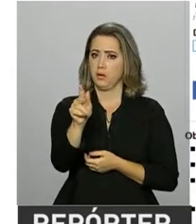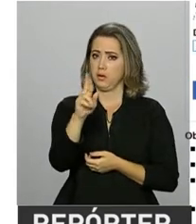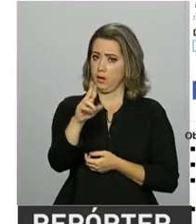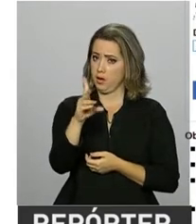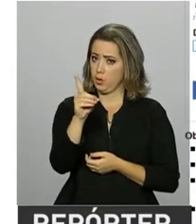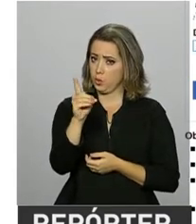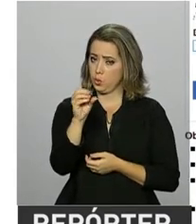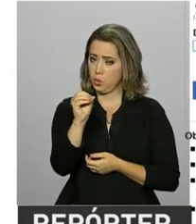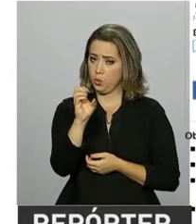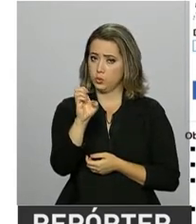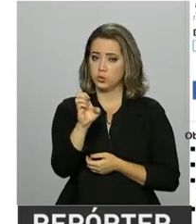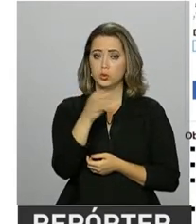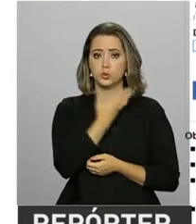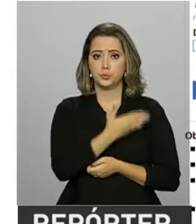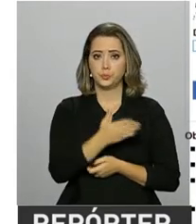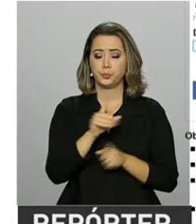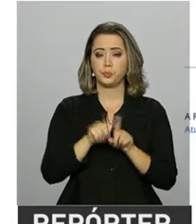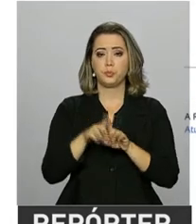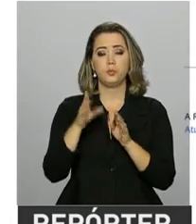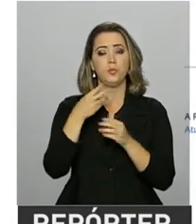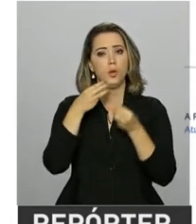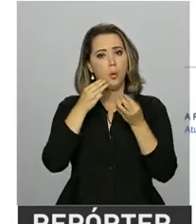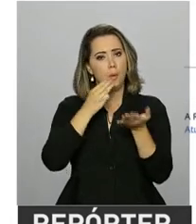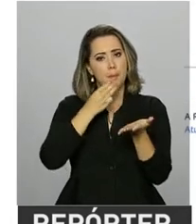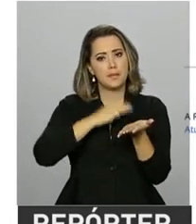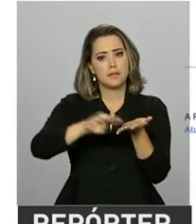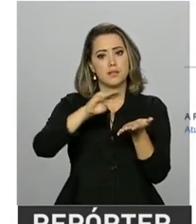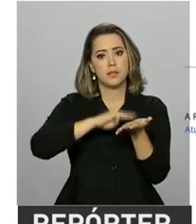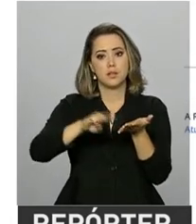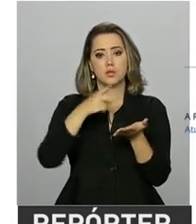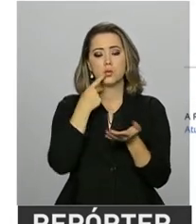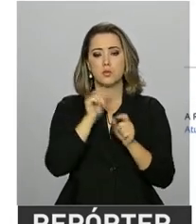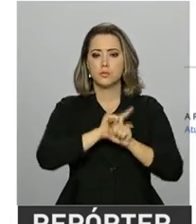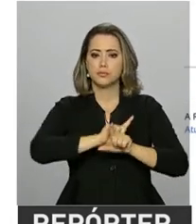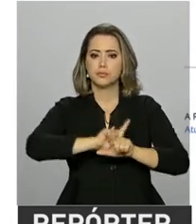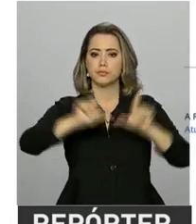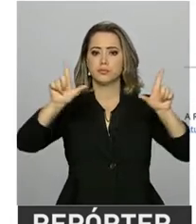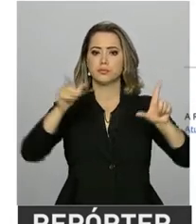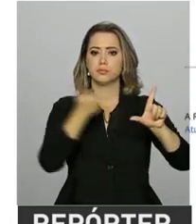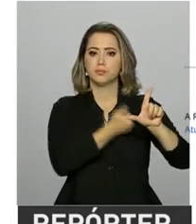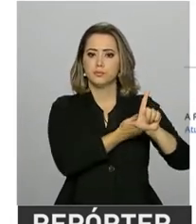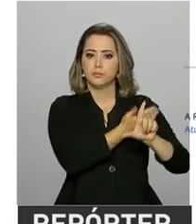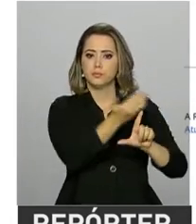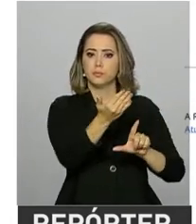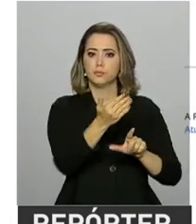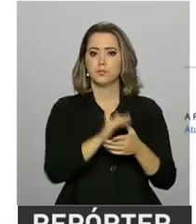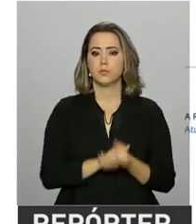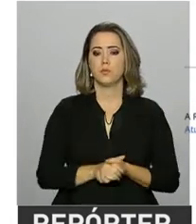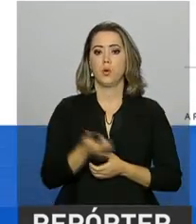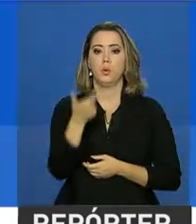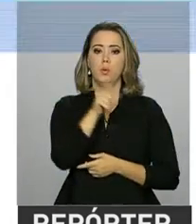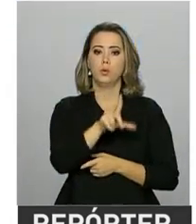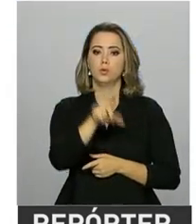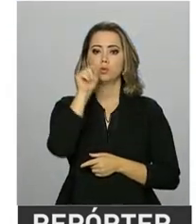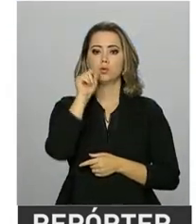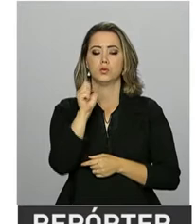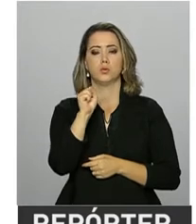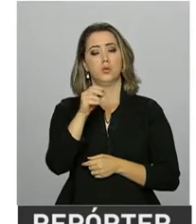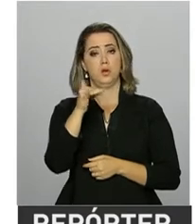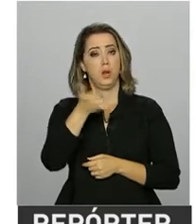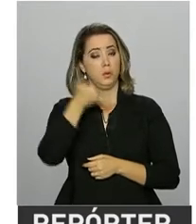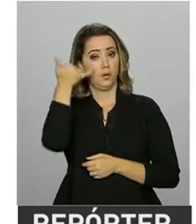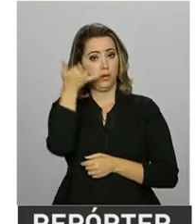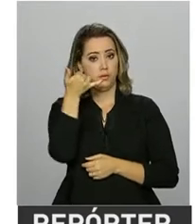solicitado. Uma mensagem com a situação da declaração será exibida na sequência. Outra opção é o Receita